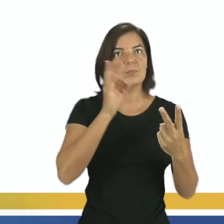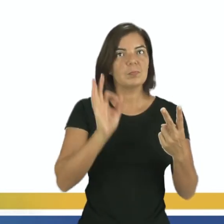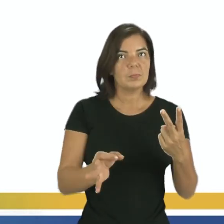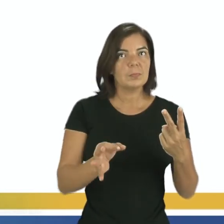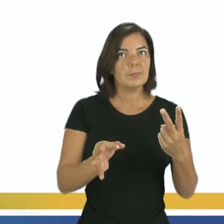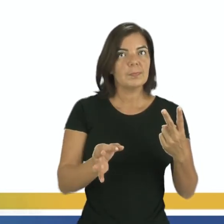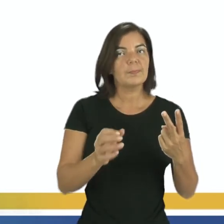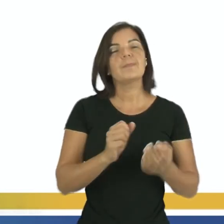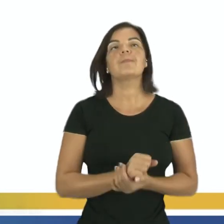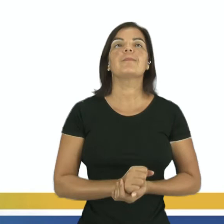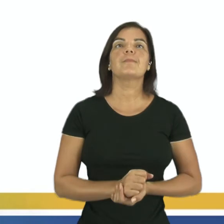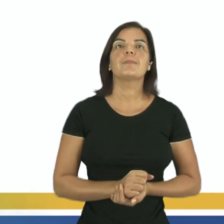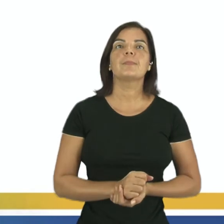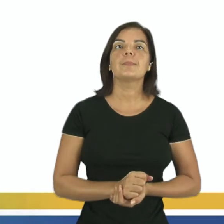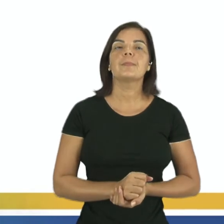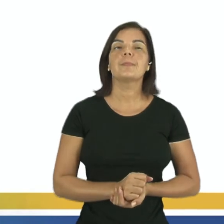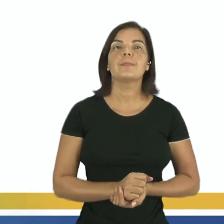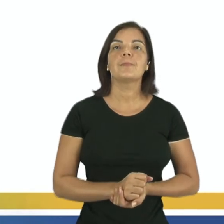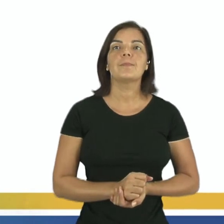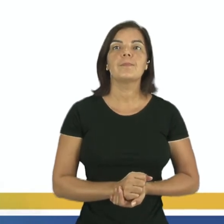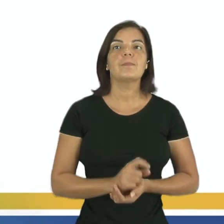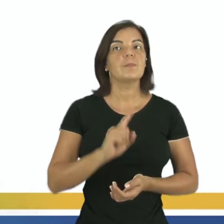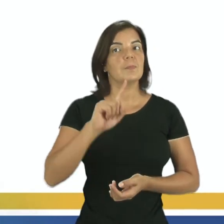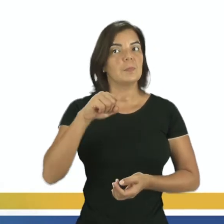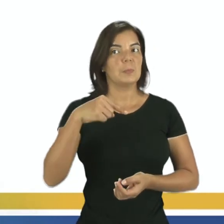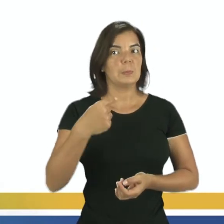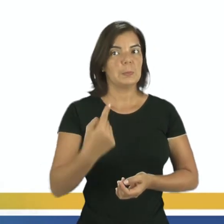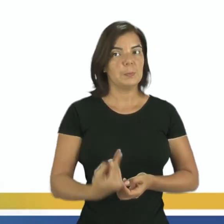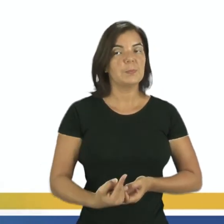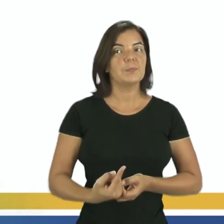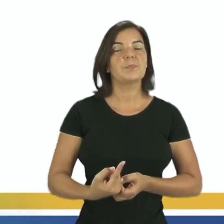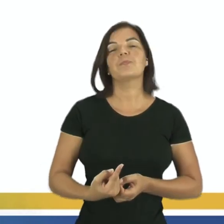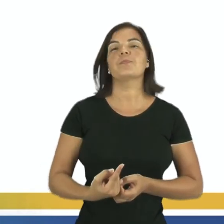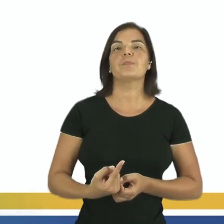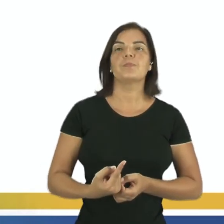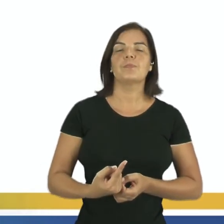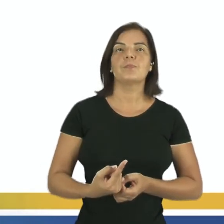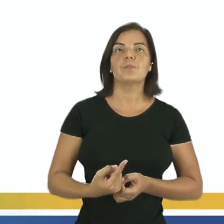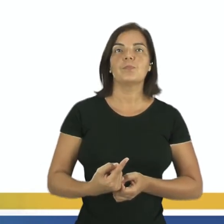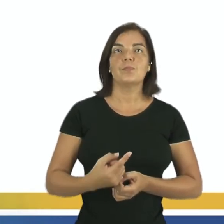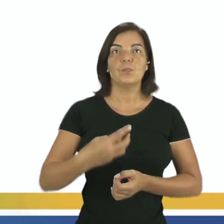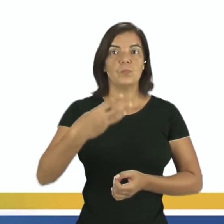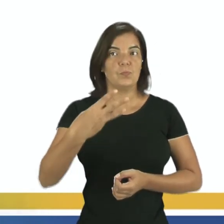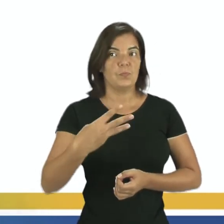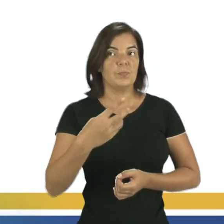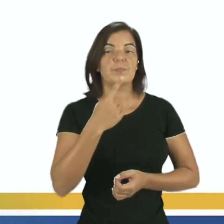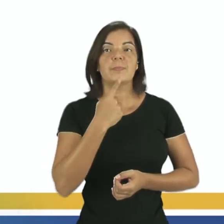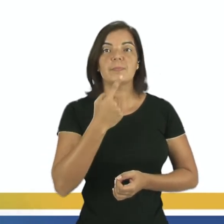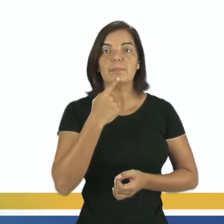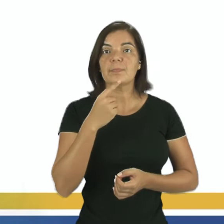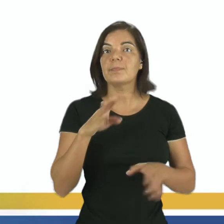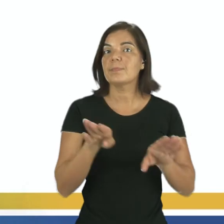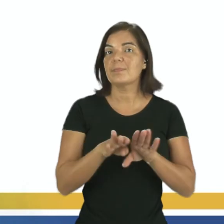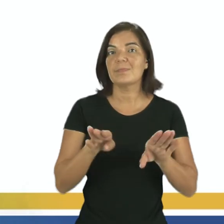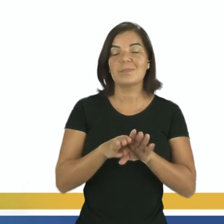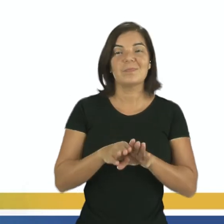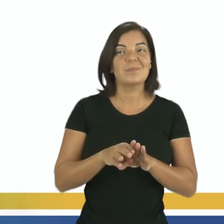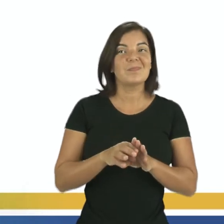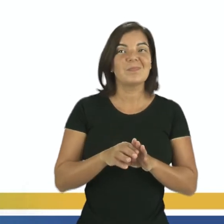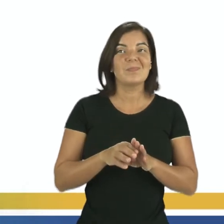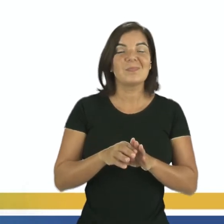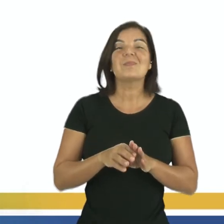certo? Então veja que depois do último 3 ali em vermelho, os demais não vão